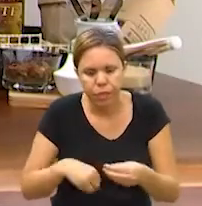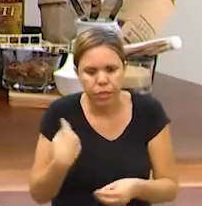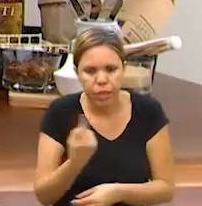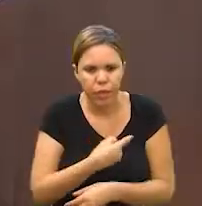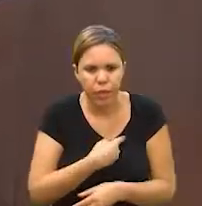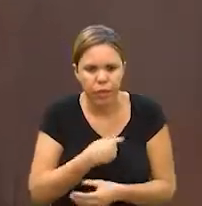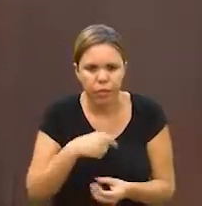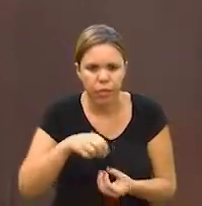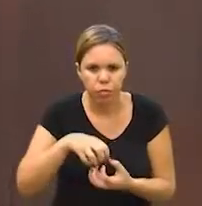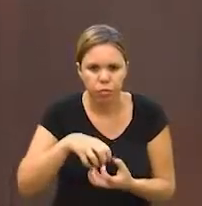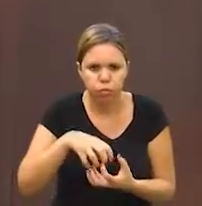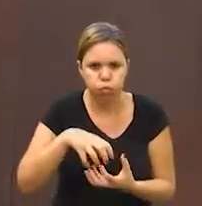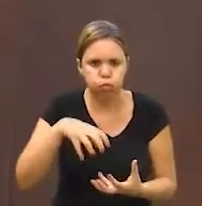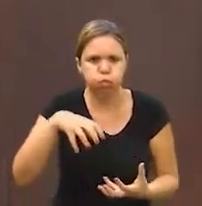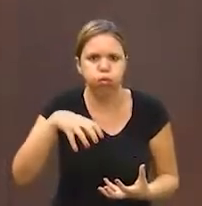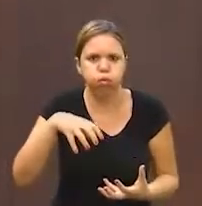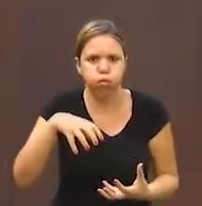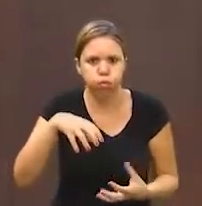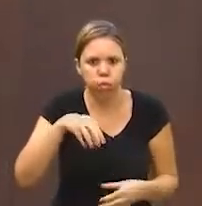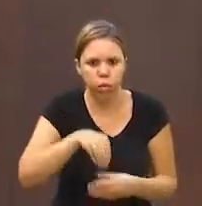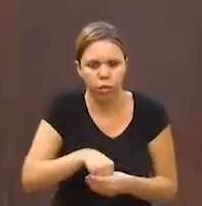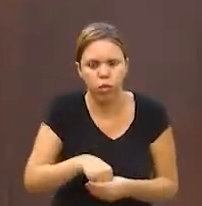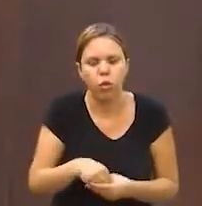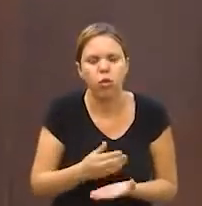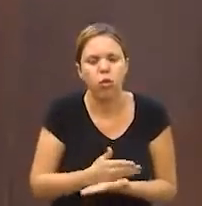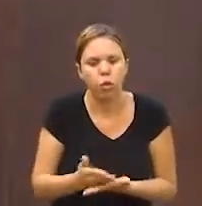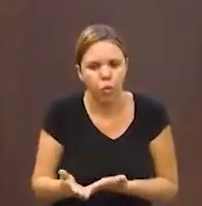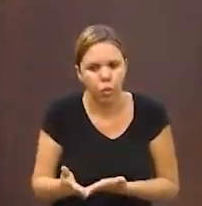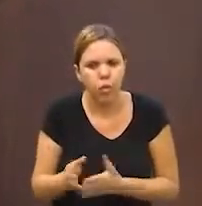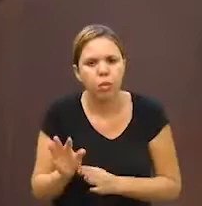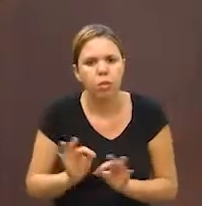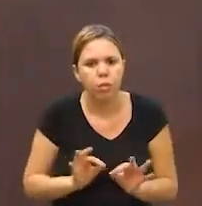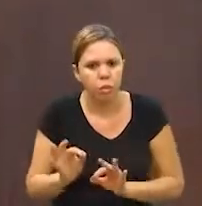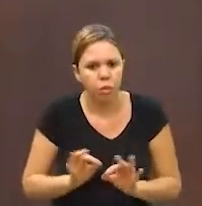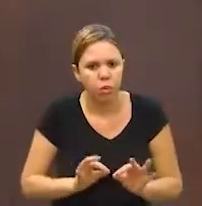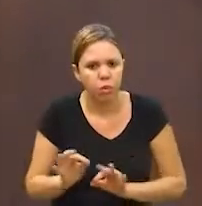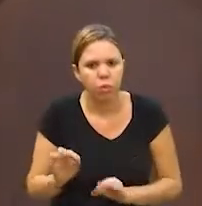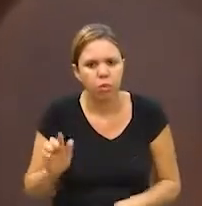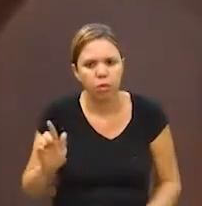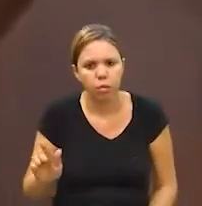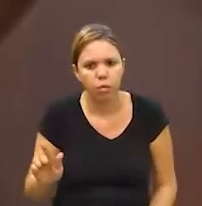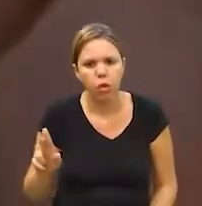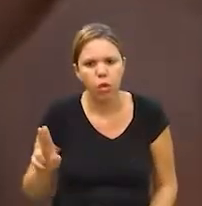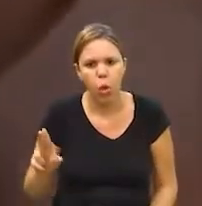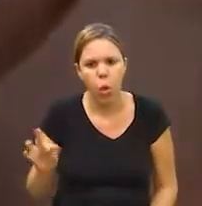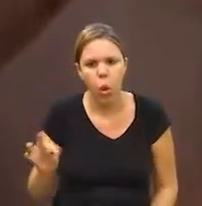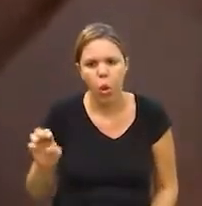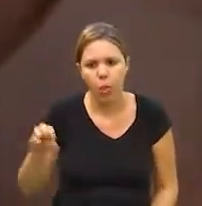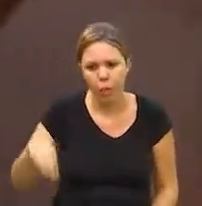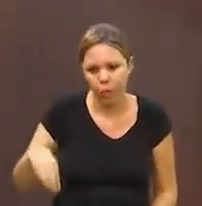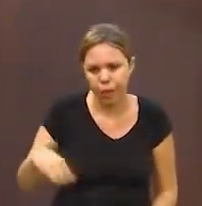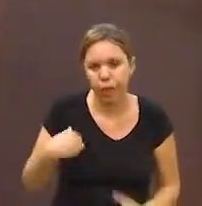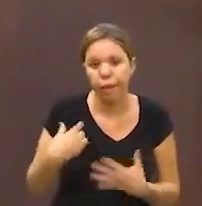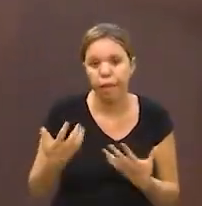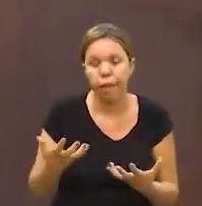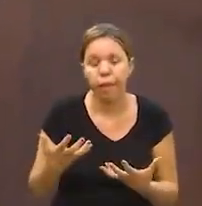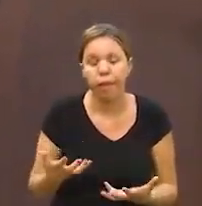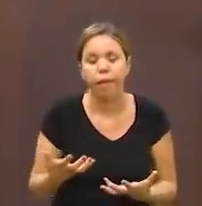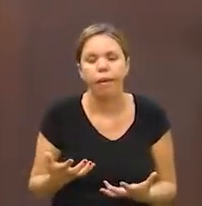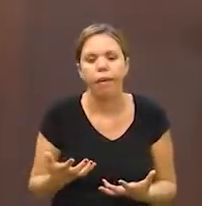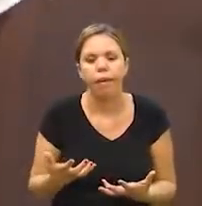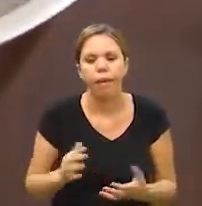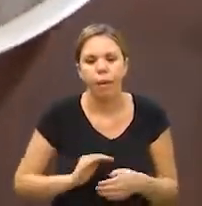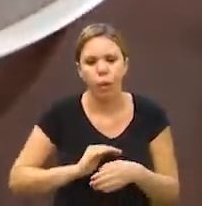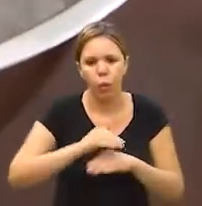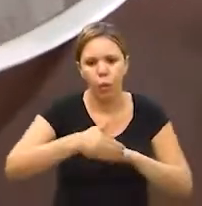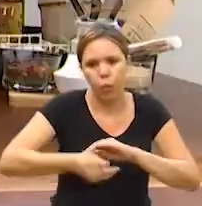nosso fermento. E aí ele também vai começar a preparar o glúten, uhum. né? Que a gente quer aquela